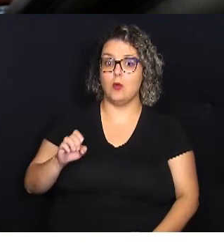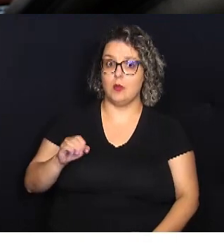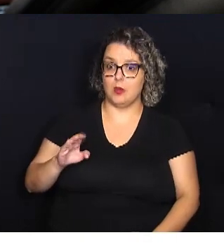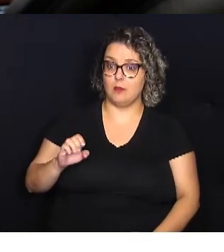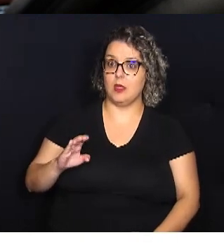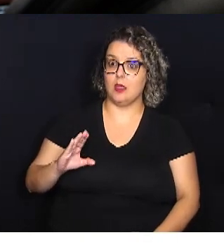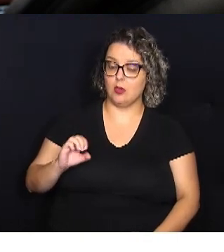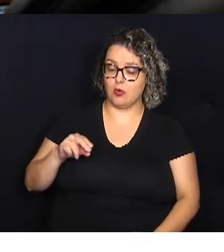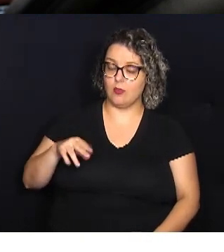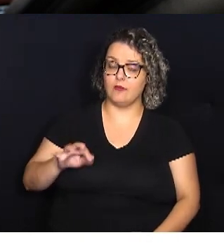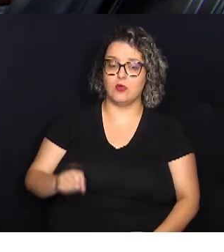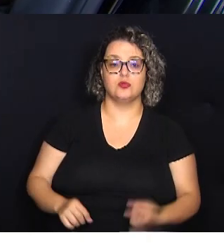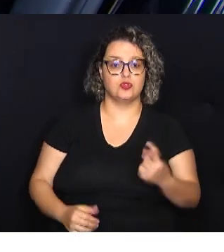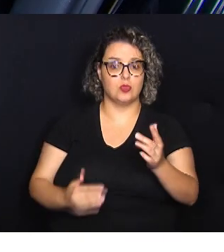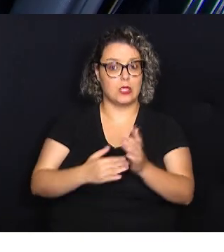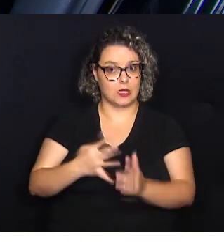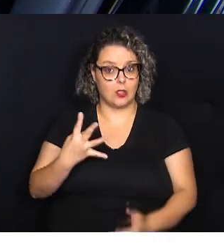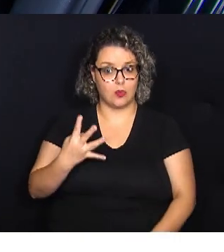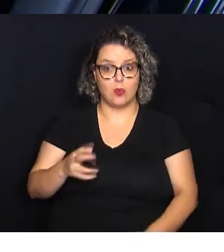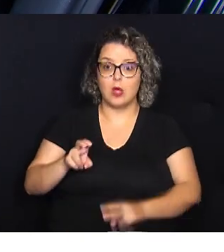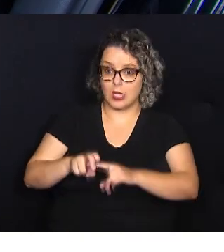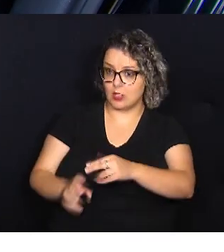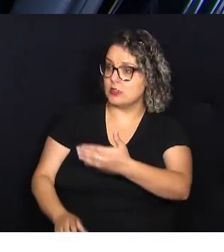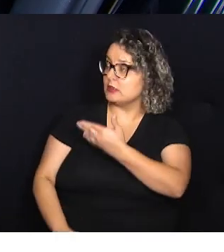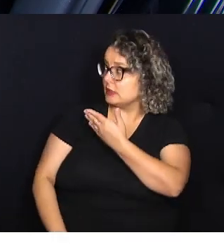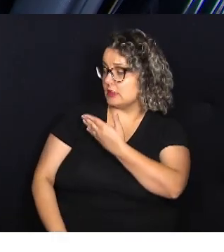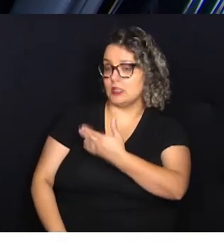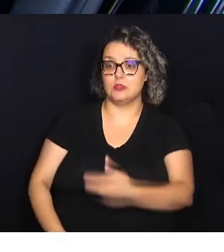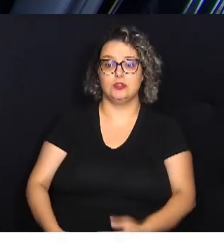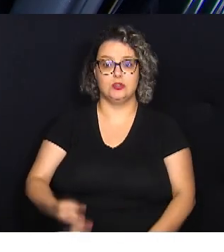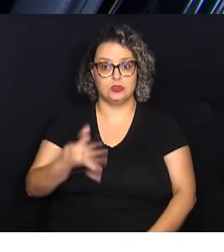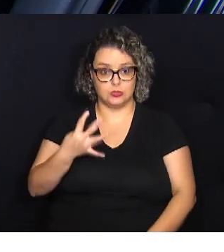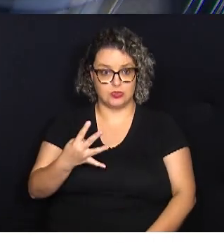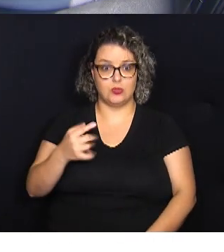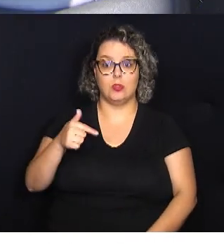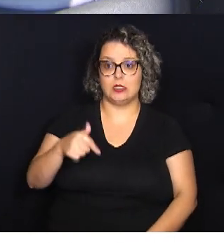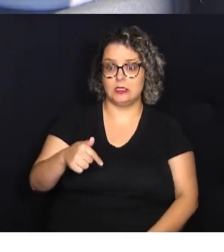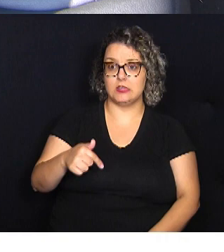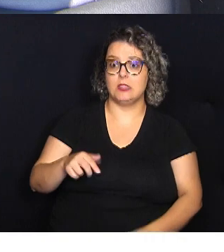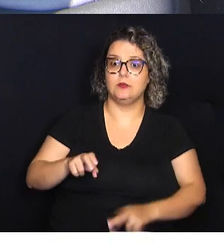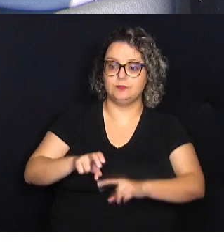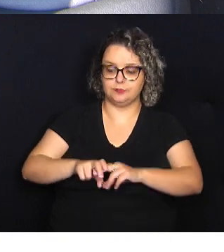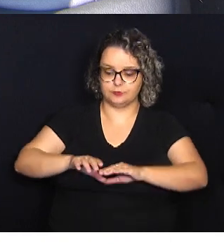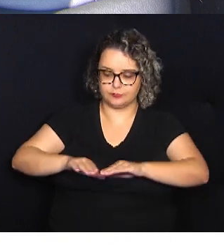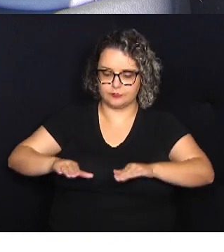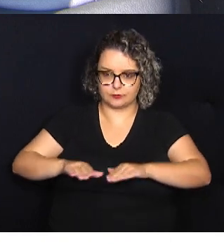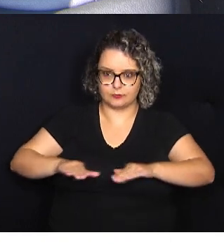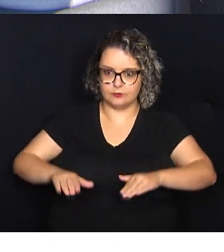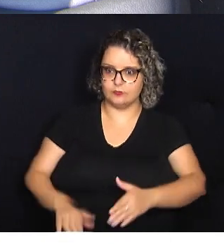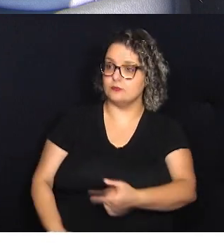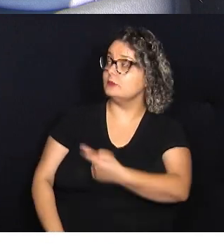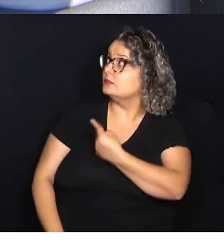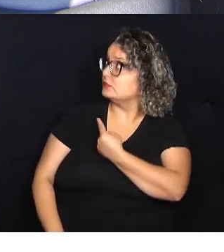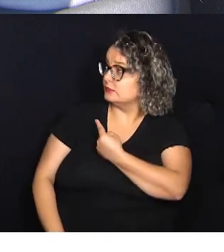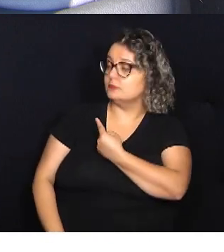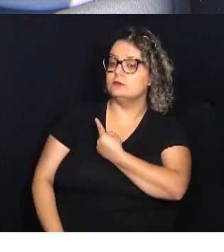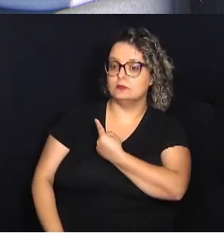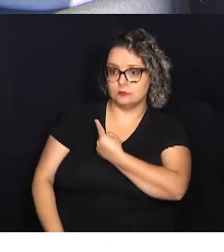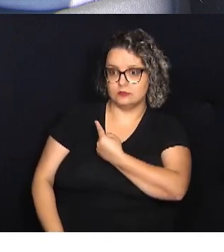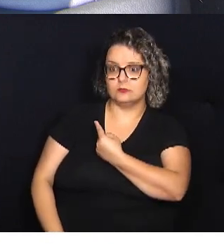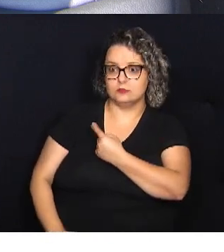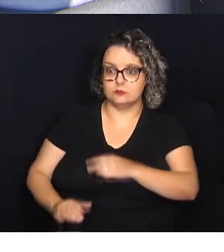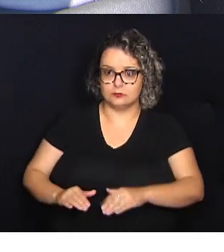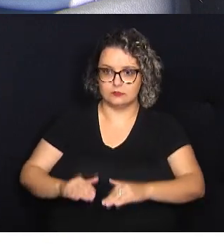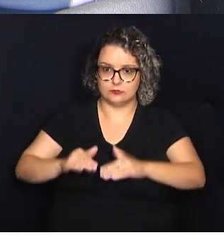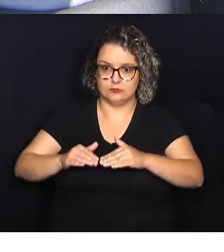devem usar o bebê conforto de um a 4 anos a cadeirinha de 4 a 7 anos as crianças devem ser